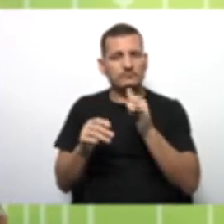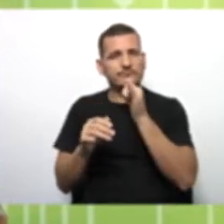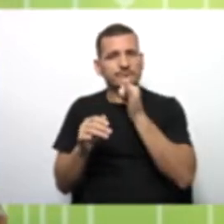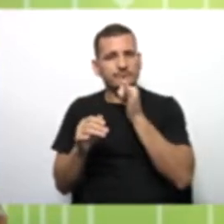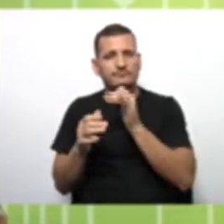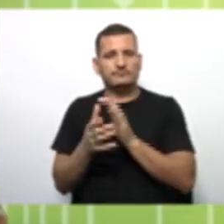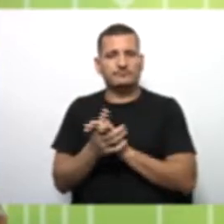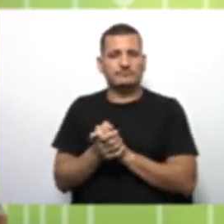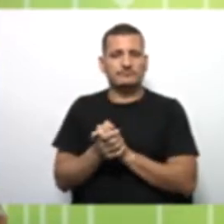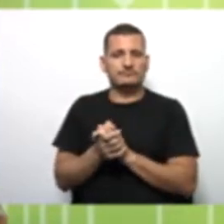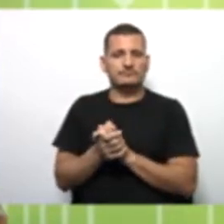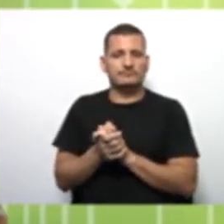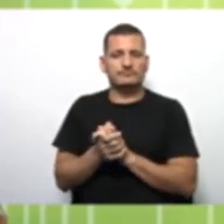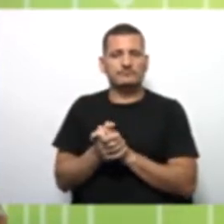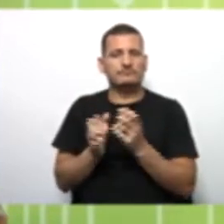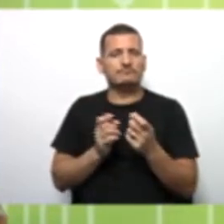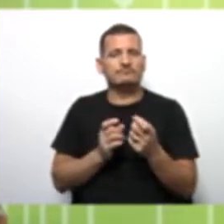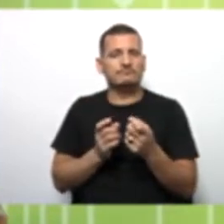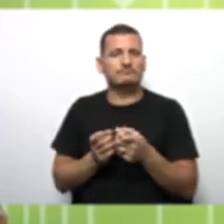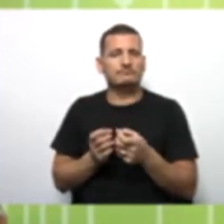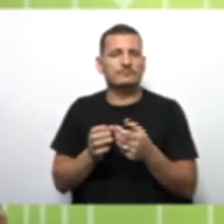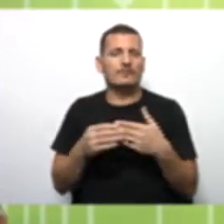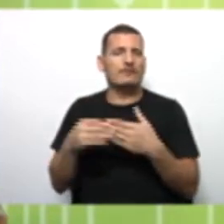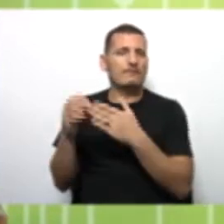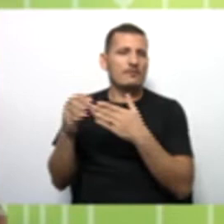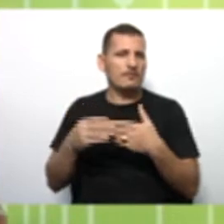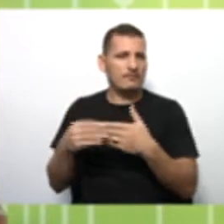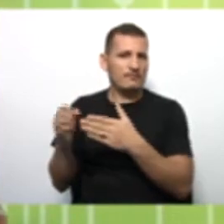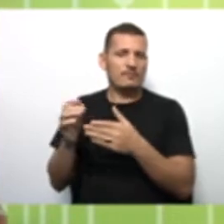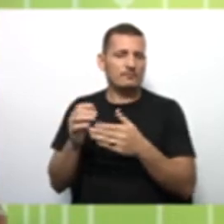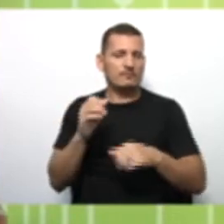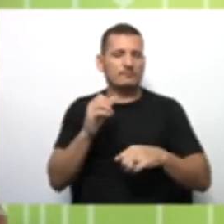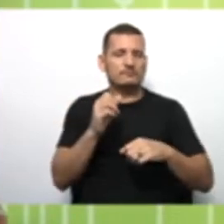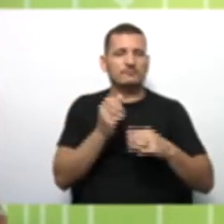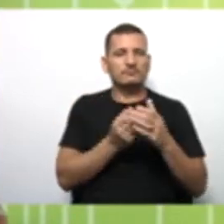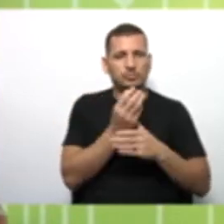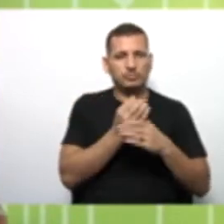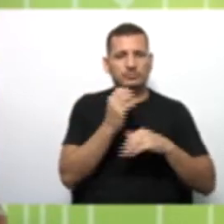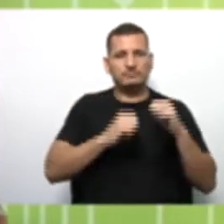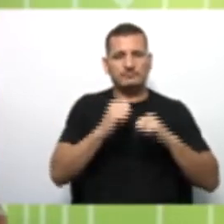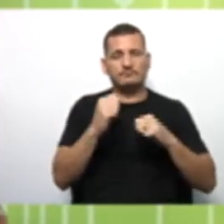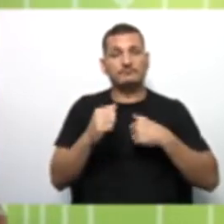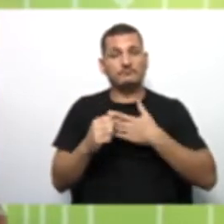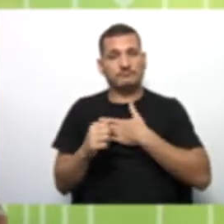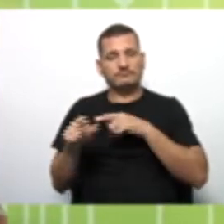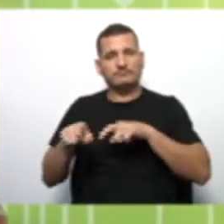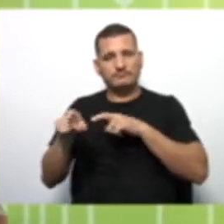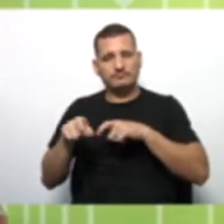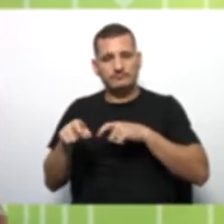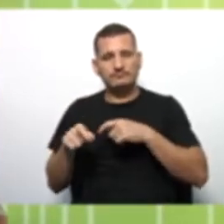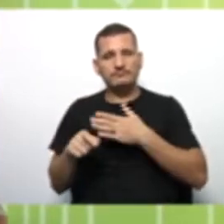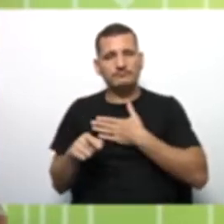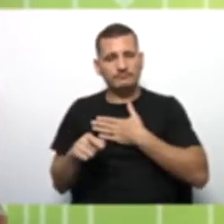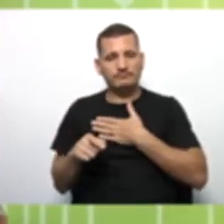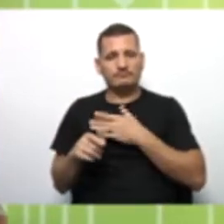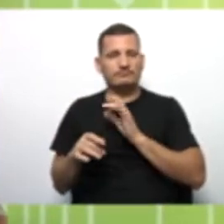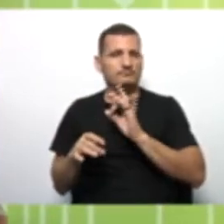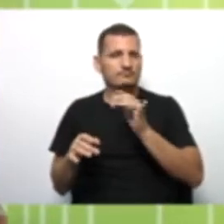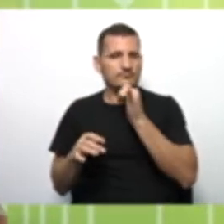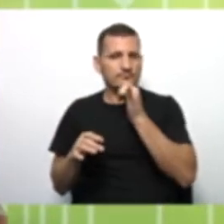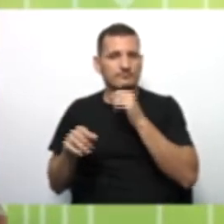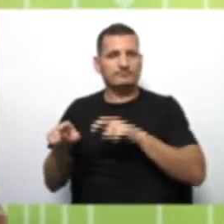é escoação de produção. A gente está lá na cooperativa agrícola, eu gosto muito da agricultura, né, professor? Só dou exemplo de